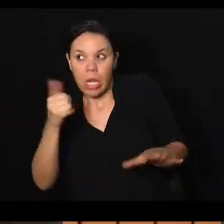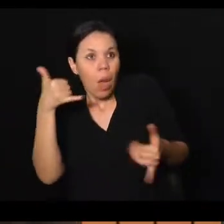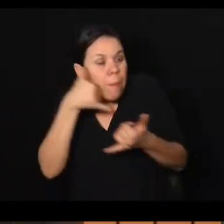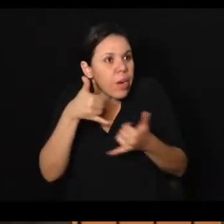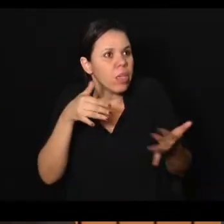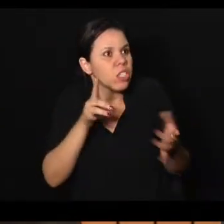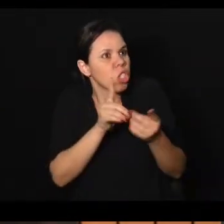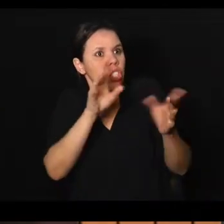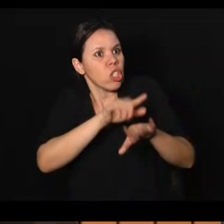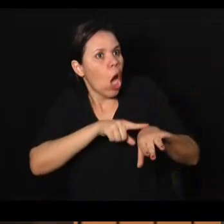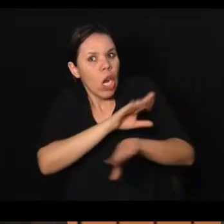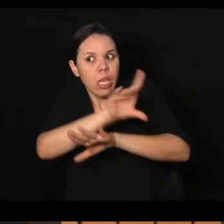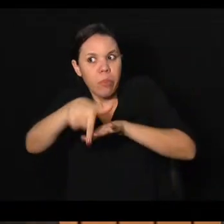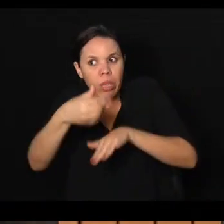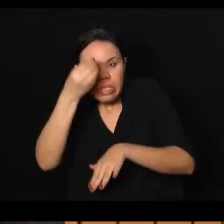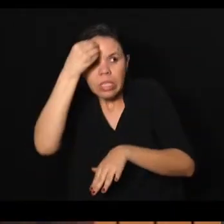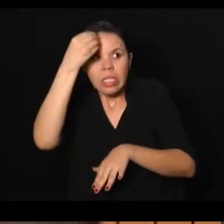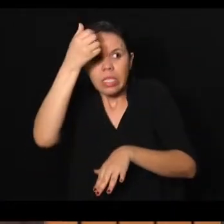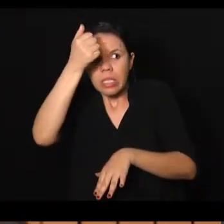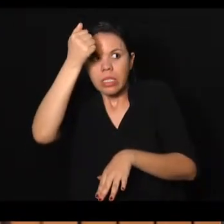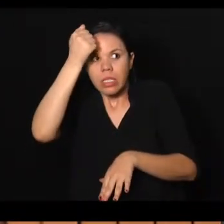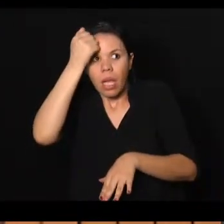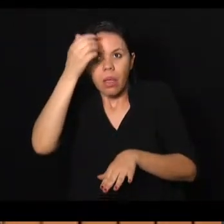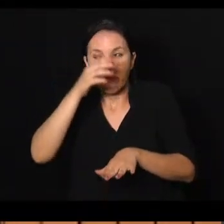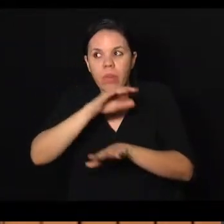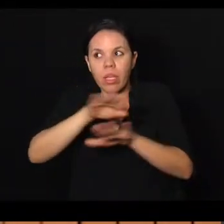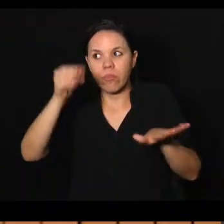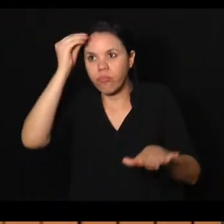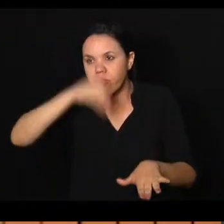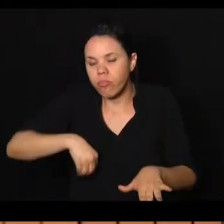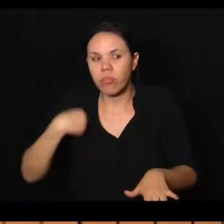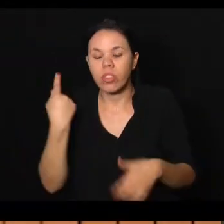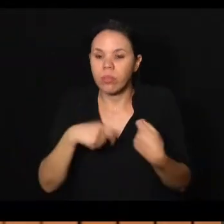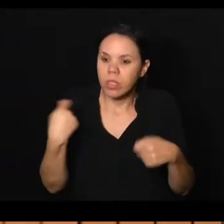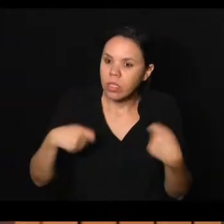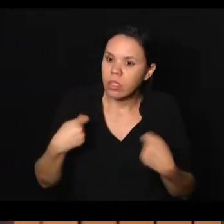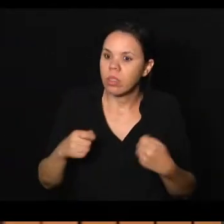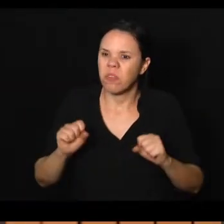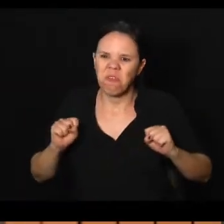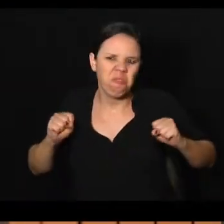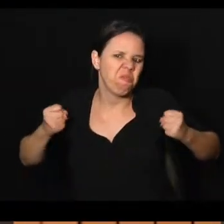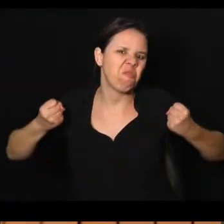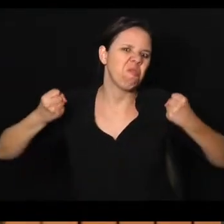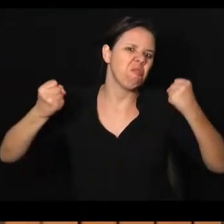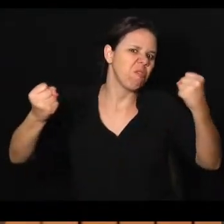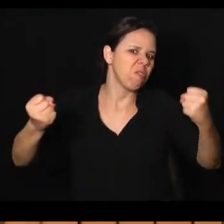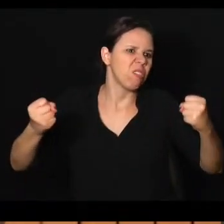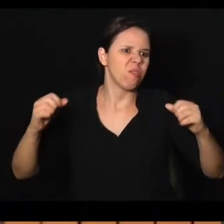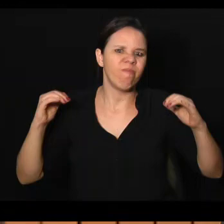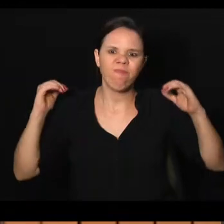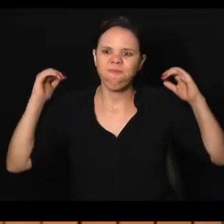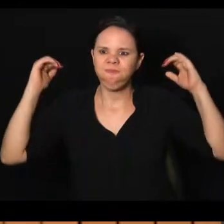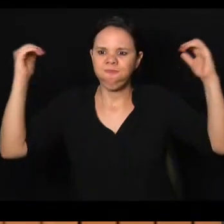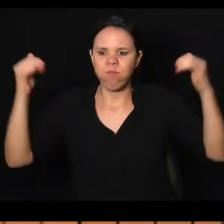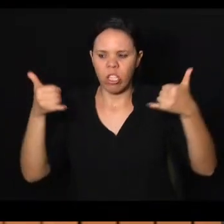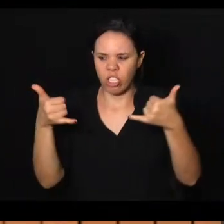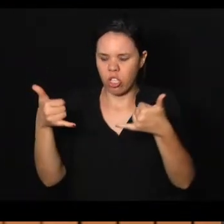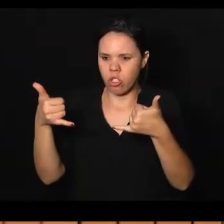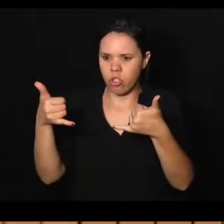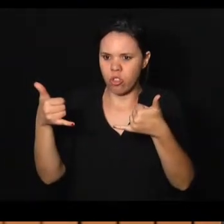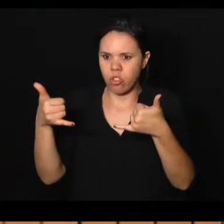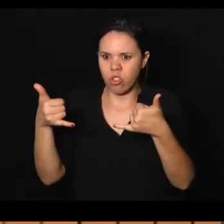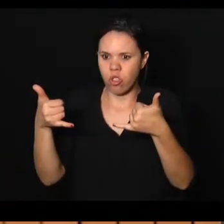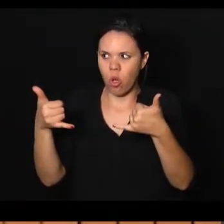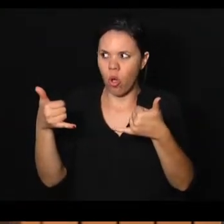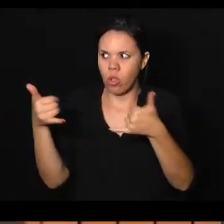atendido, possivelmente ele não vai ligar a segunda vez. Nós precisávamos fortalecer esses dois instrumentos de recebimento